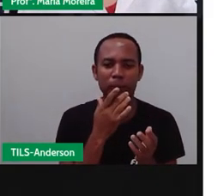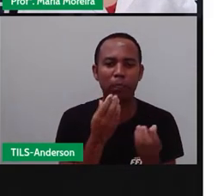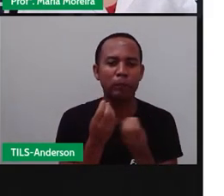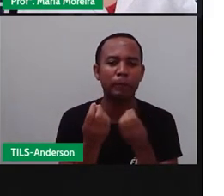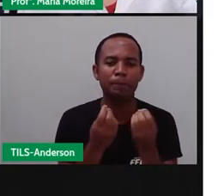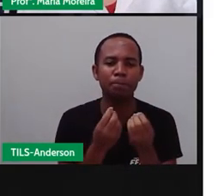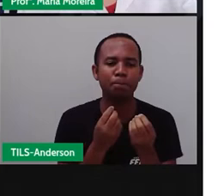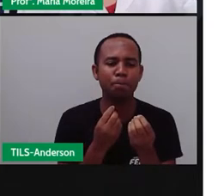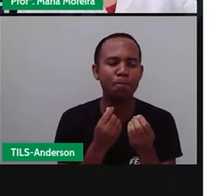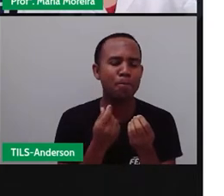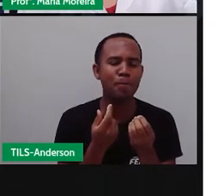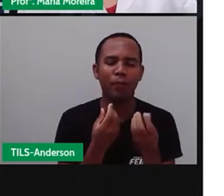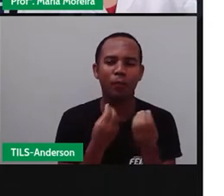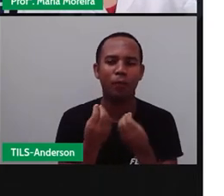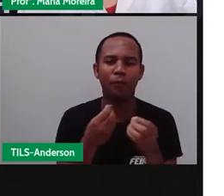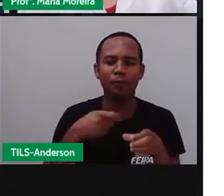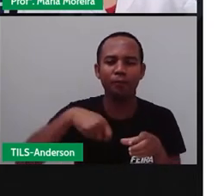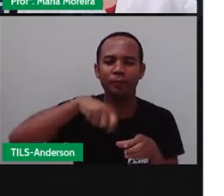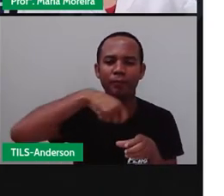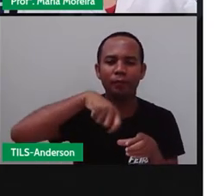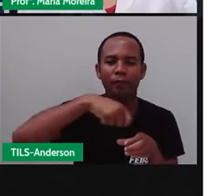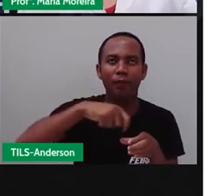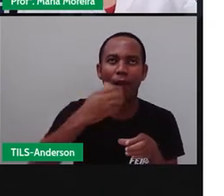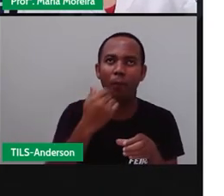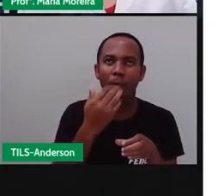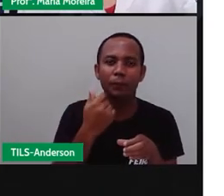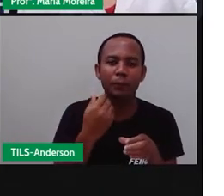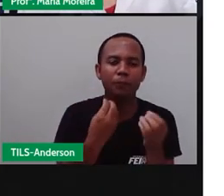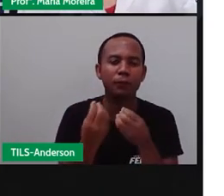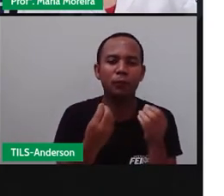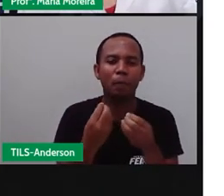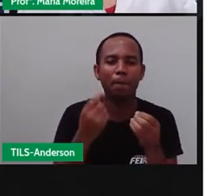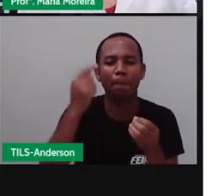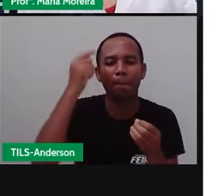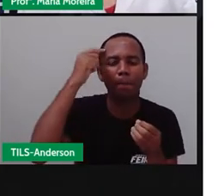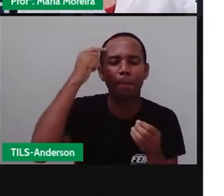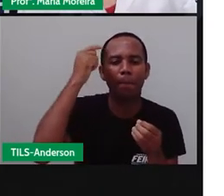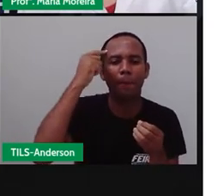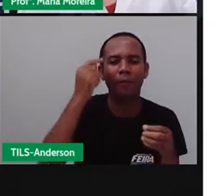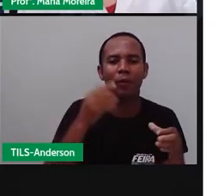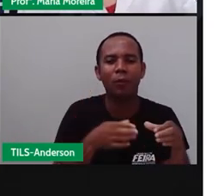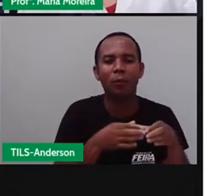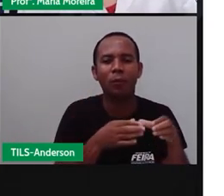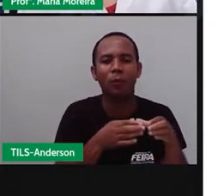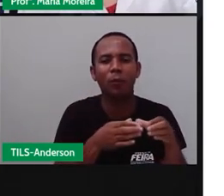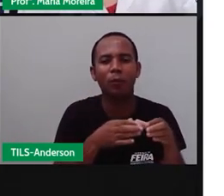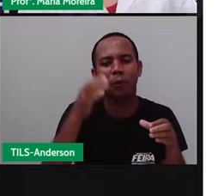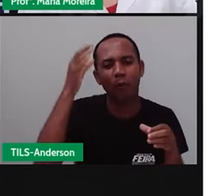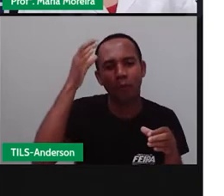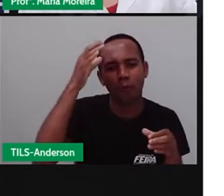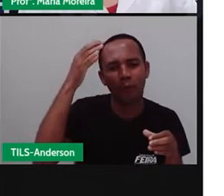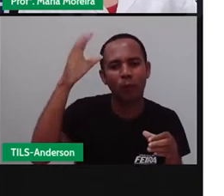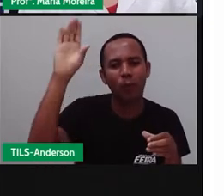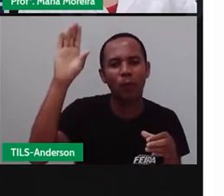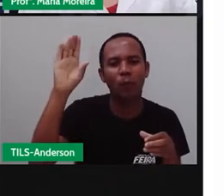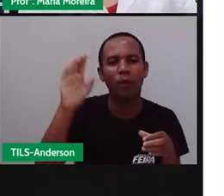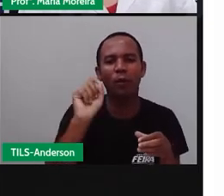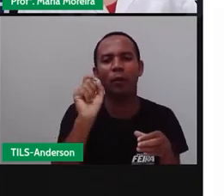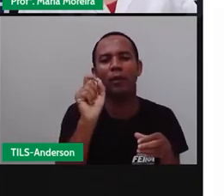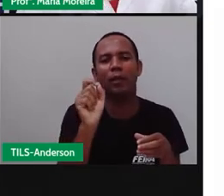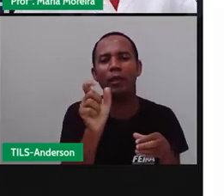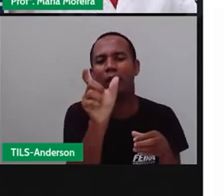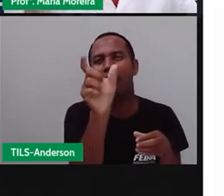paladar. A gastronomia é uma forma de preservar a memória coletiva e valorizar o quê? A